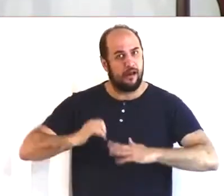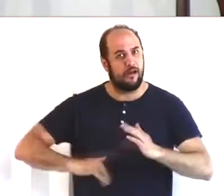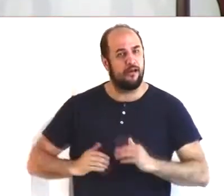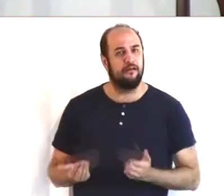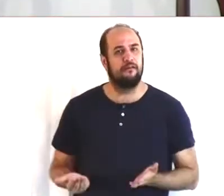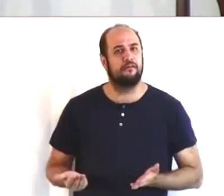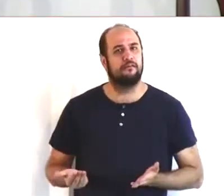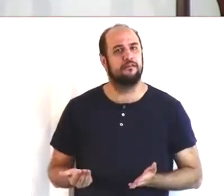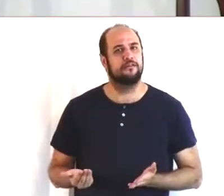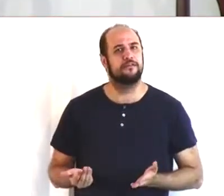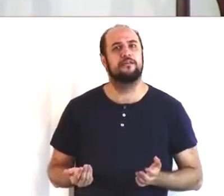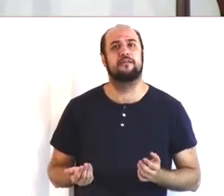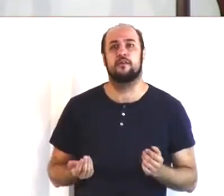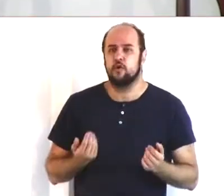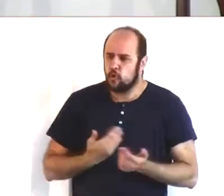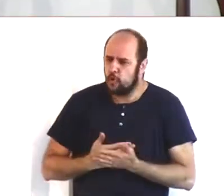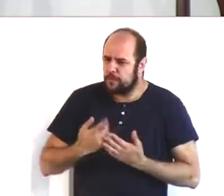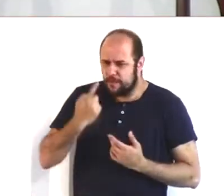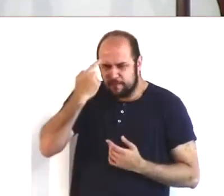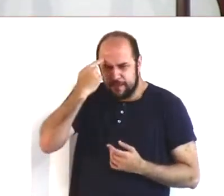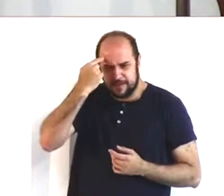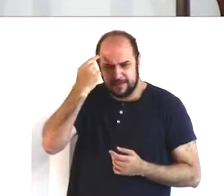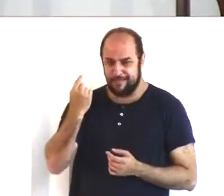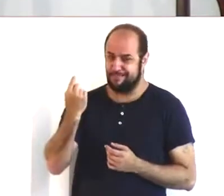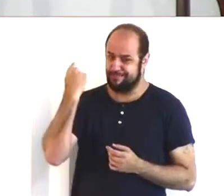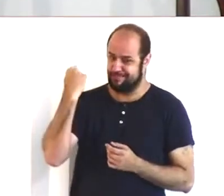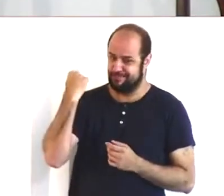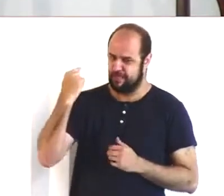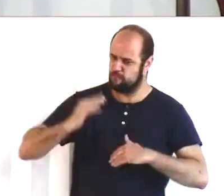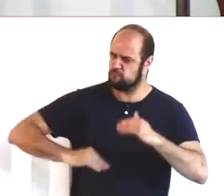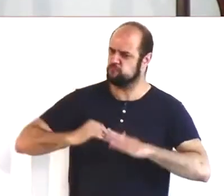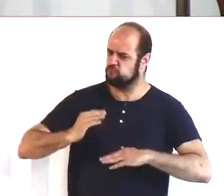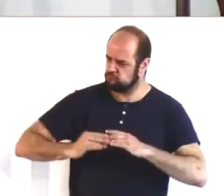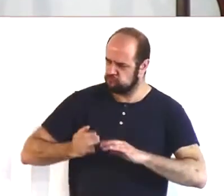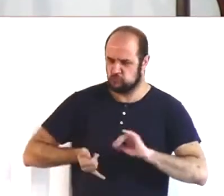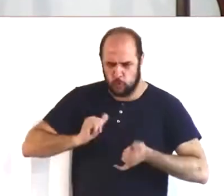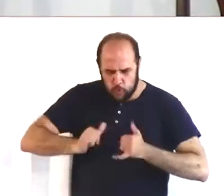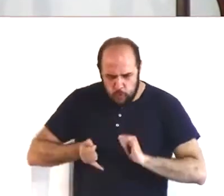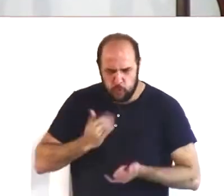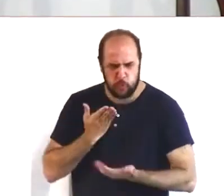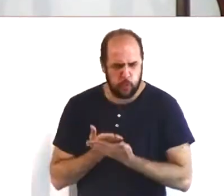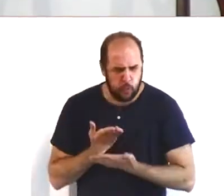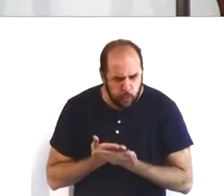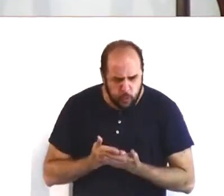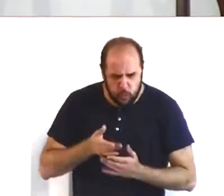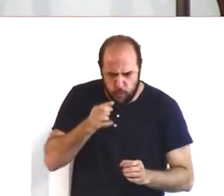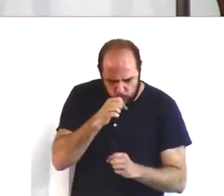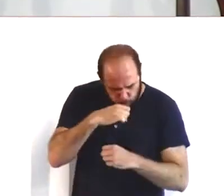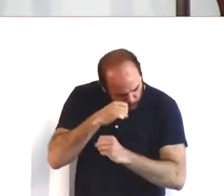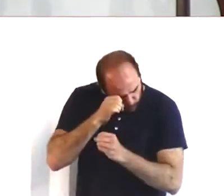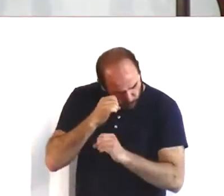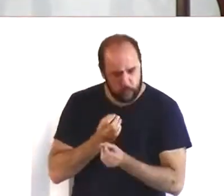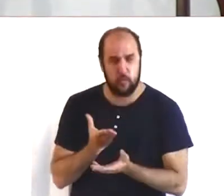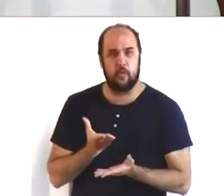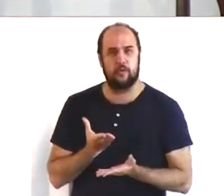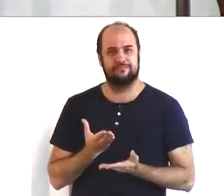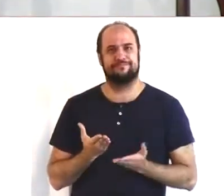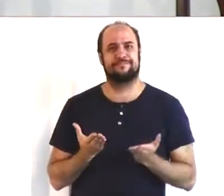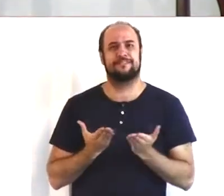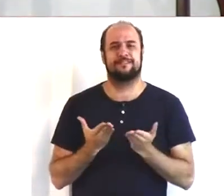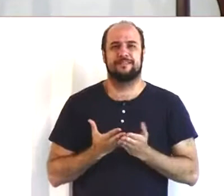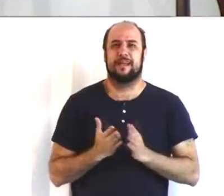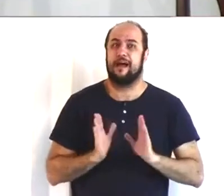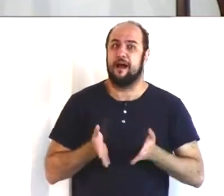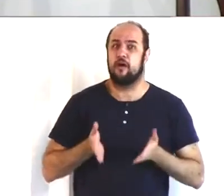eles que deram início ao ato de pensar e de praticar. E sempre o cristianismo apontou para o mundo, há poucos tempos